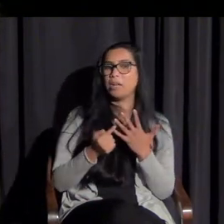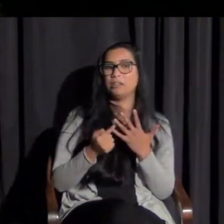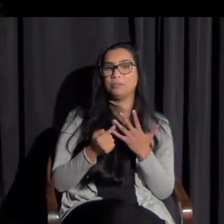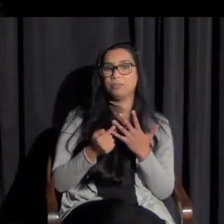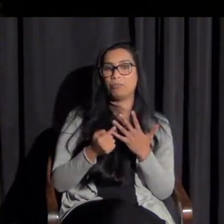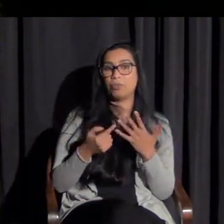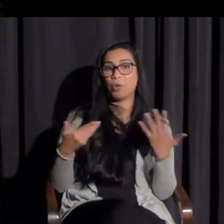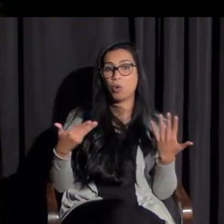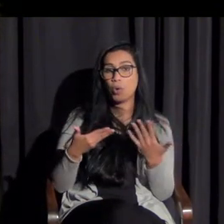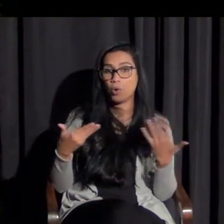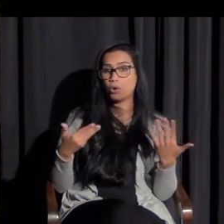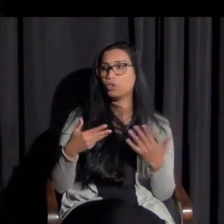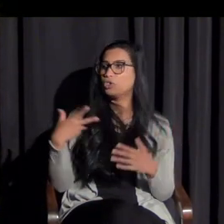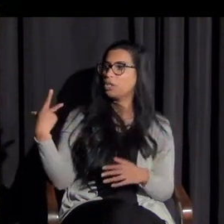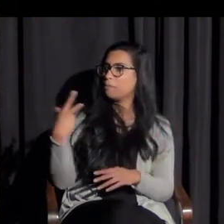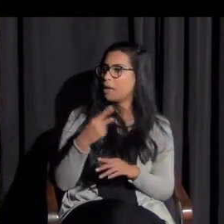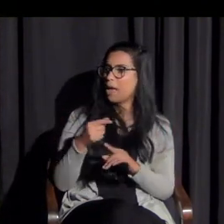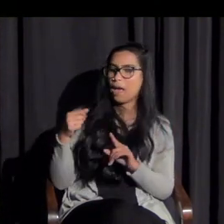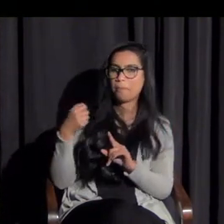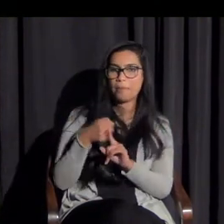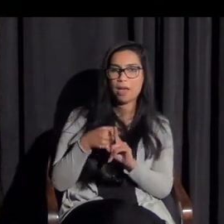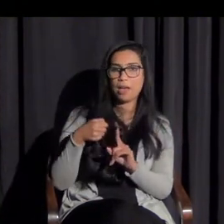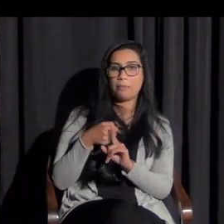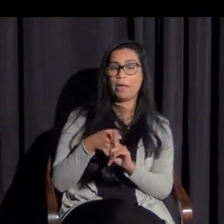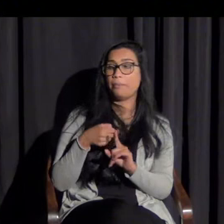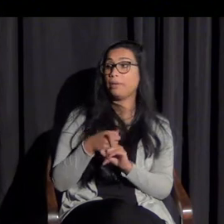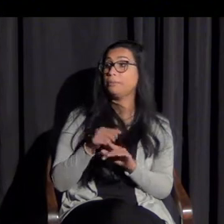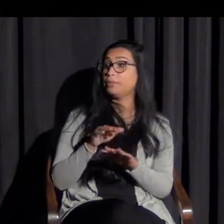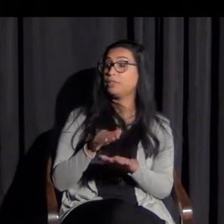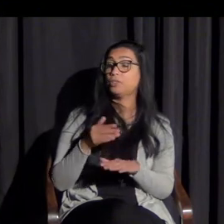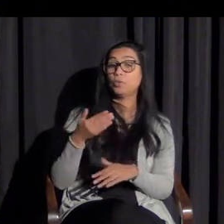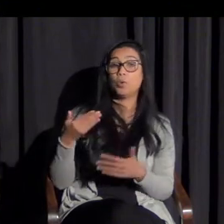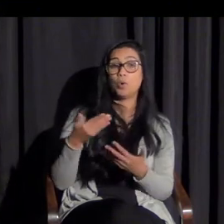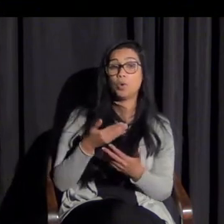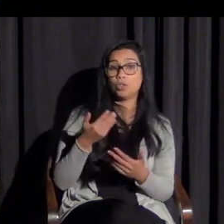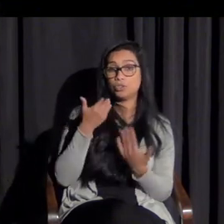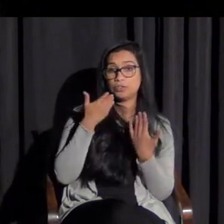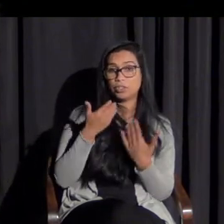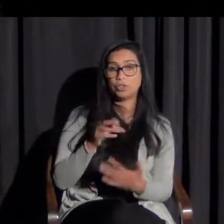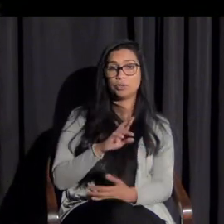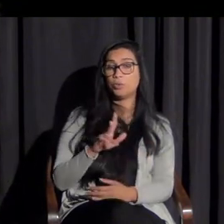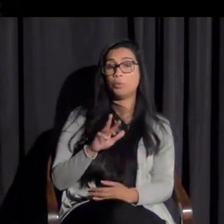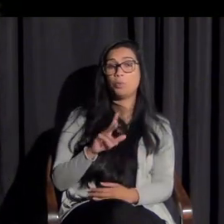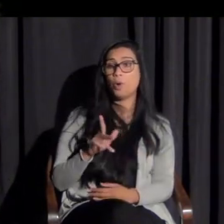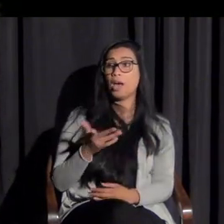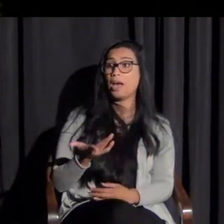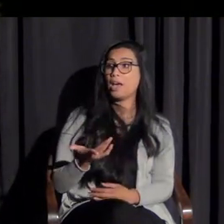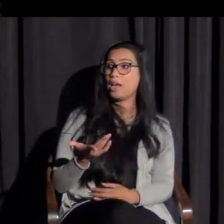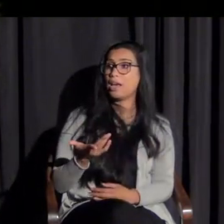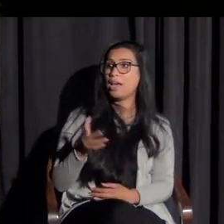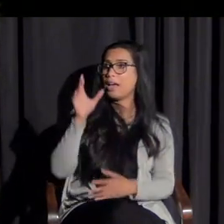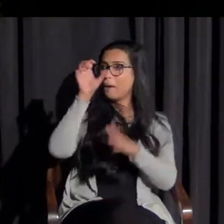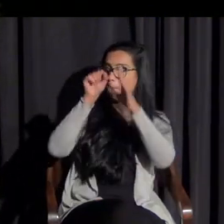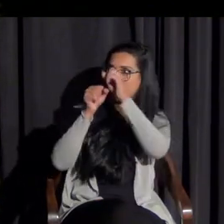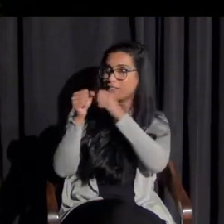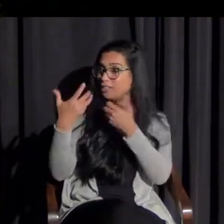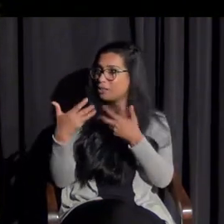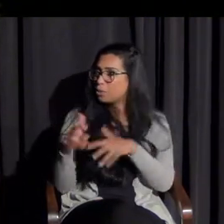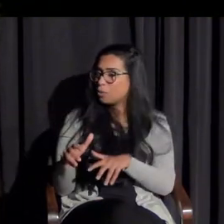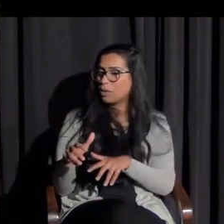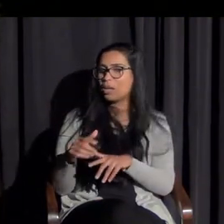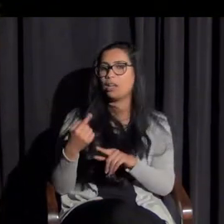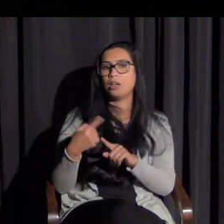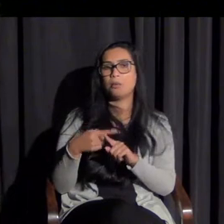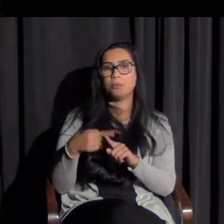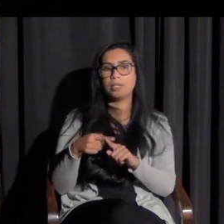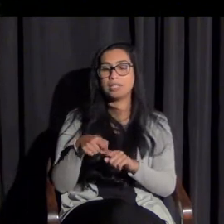não quer aprender. E hoje eu consigo entender que não. O problema dele não é que ele não quer aprender, é que ele não vai aprender